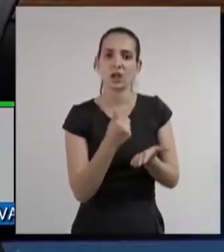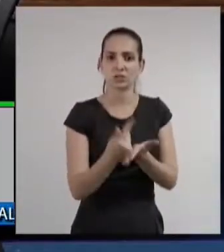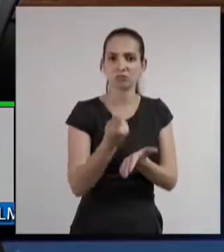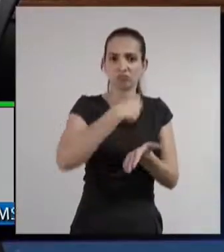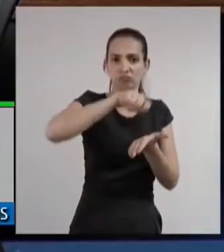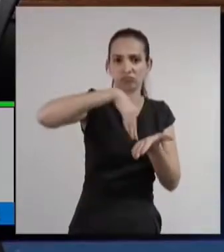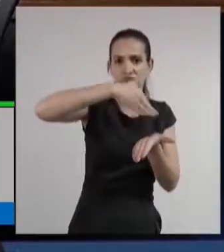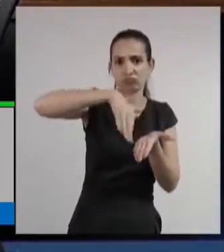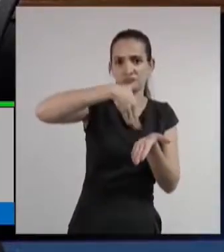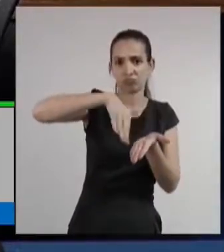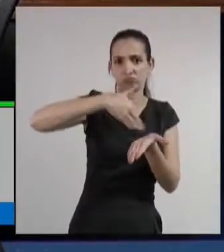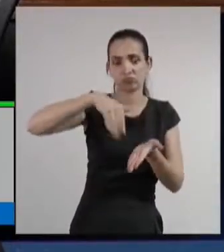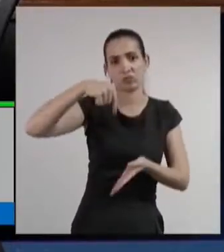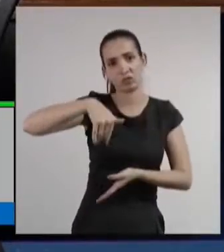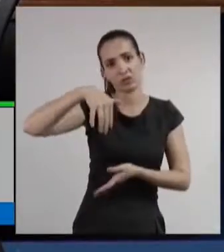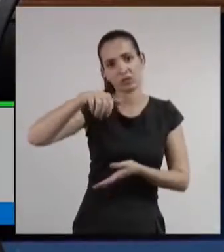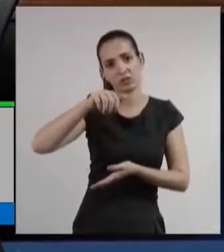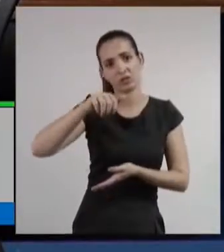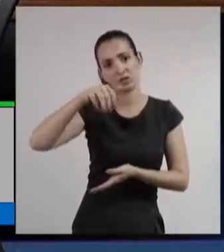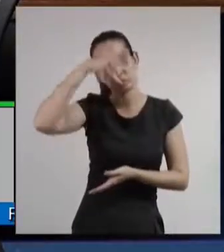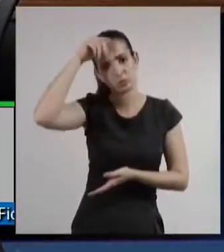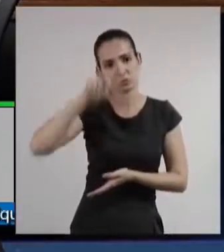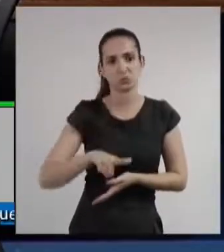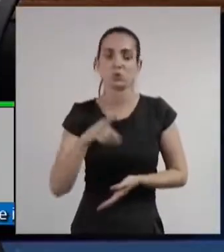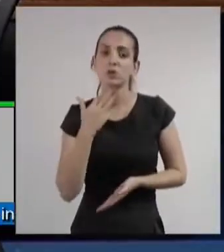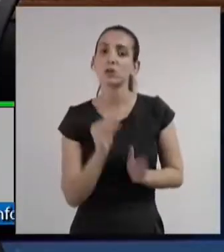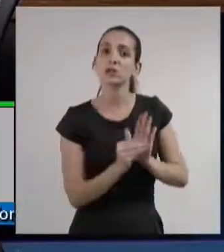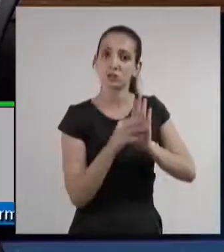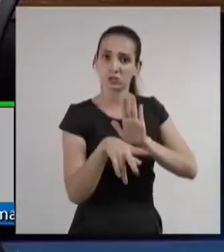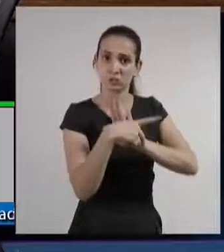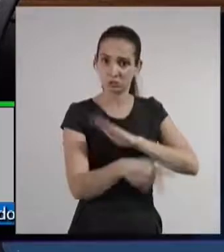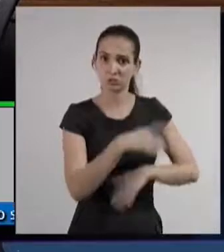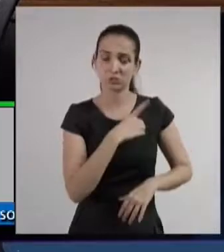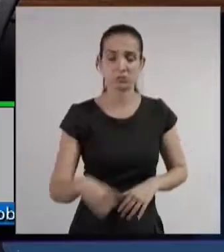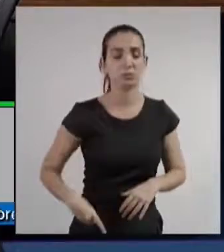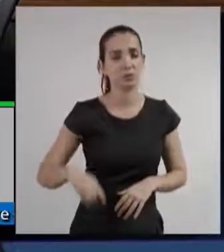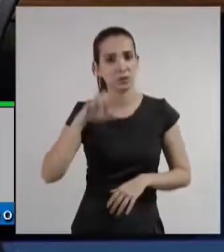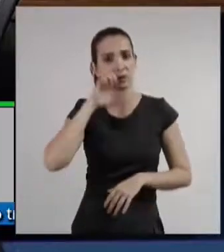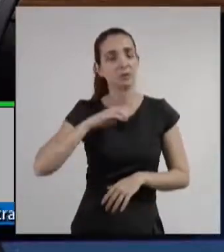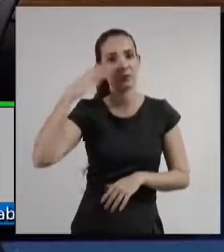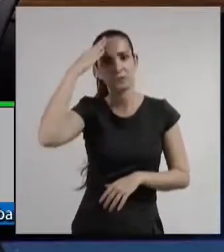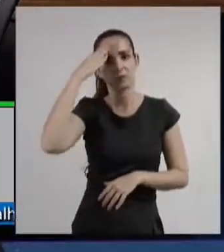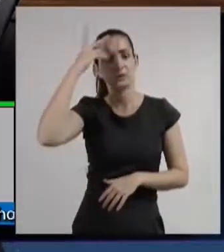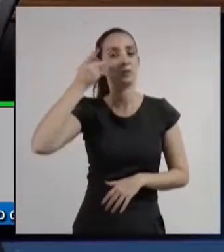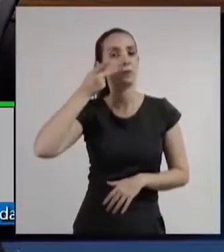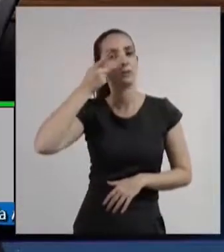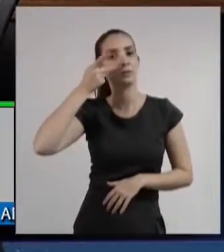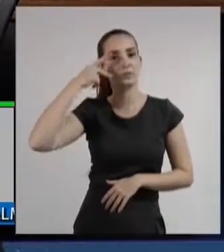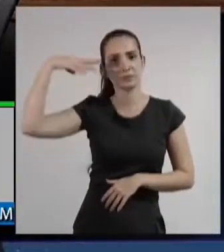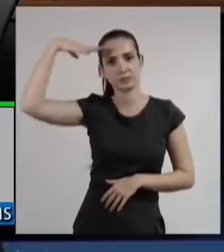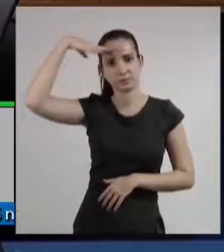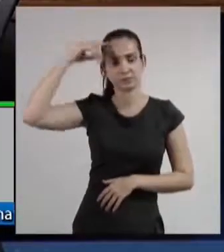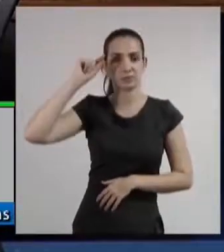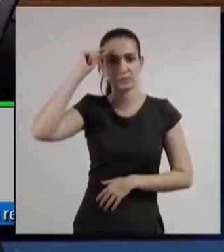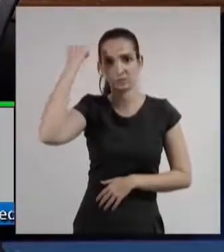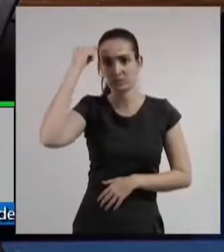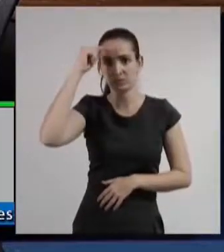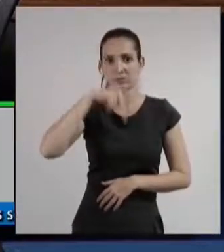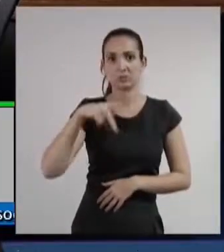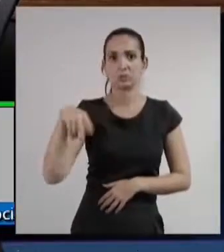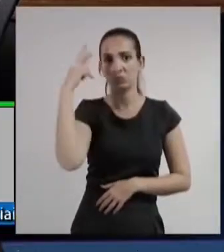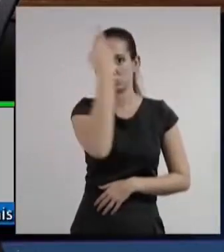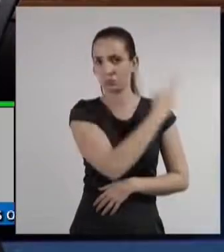Mato Grosso do Sul. Indicações de autoria dos deputados Enelvo Felini, Barbosinha, Pedro Kemp, Cabalmir, Culano Borges,